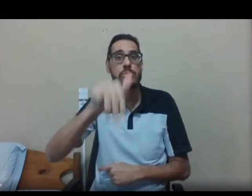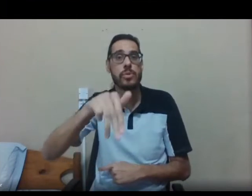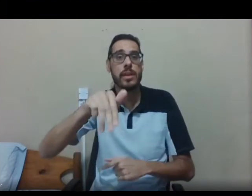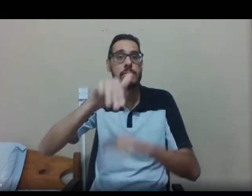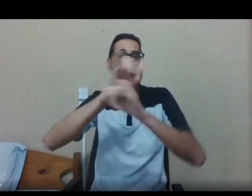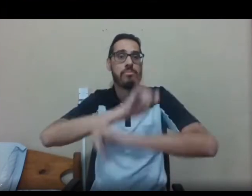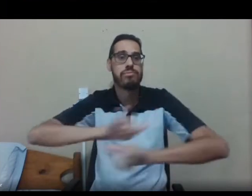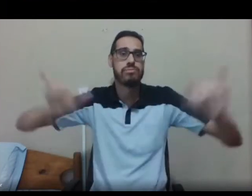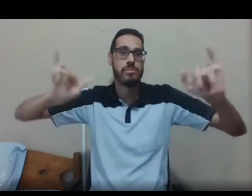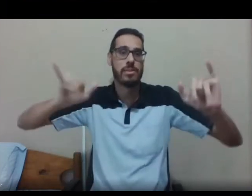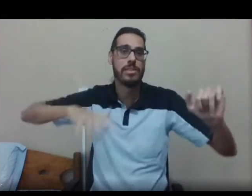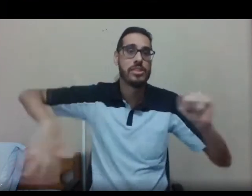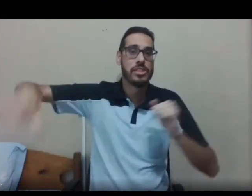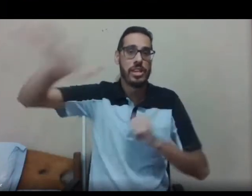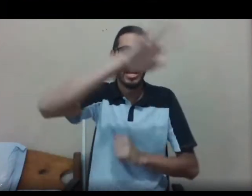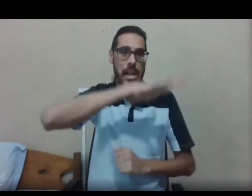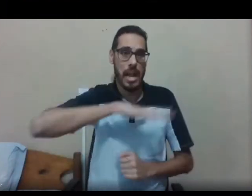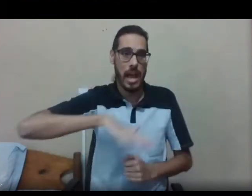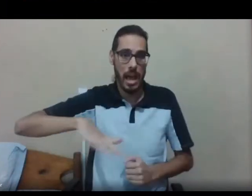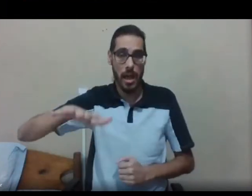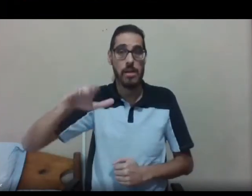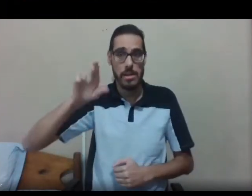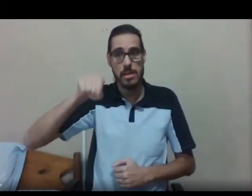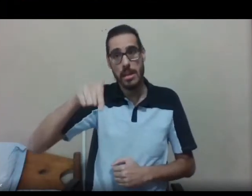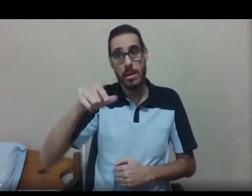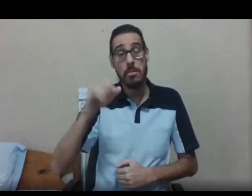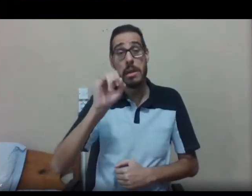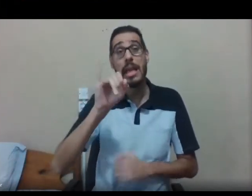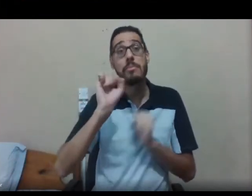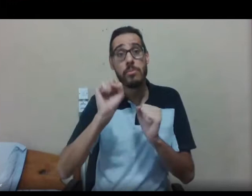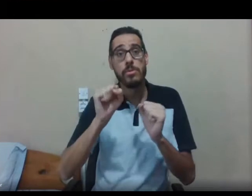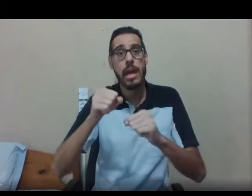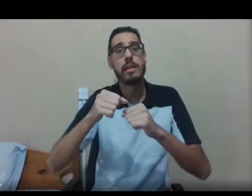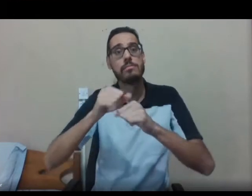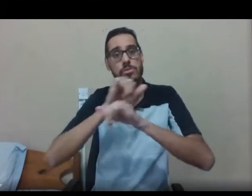aí a divulgação. Se vocês puderem divulgar para os colegas.